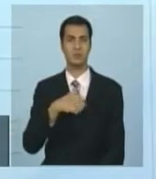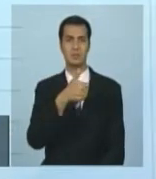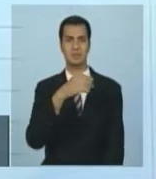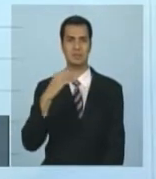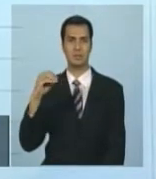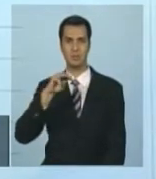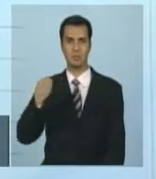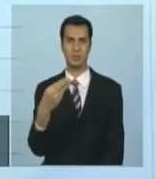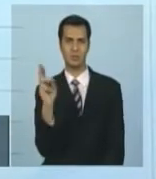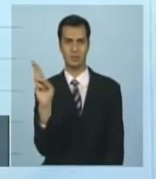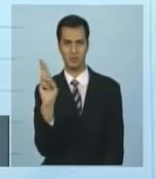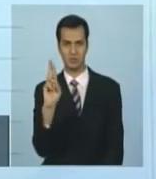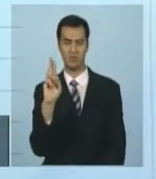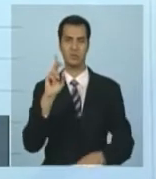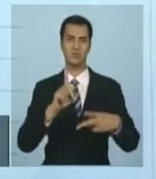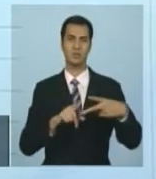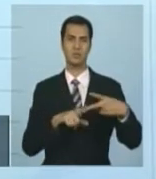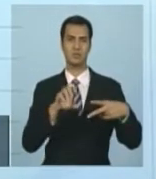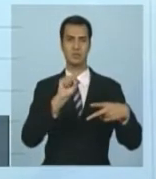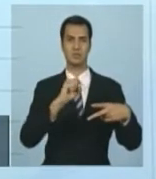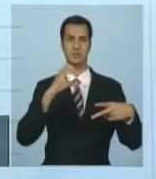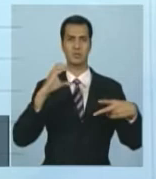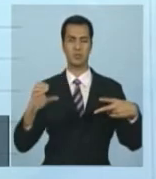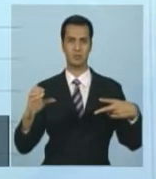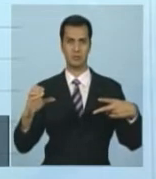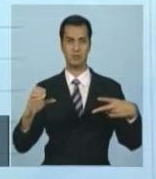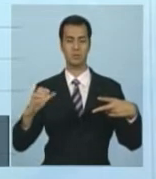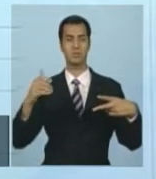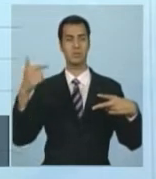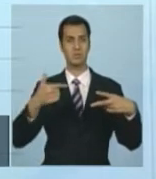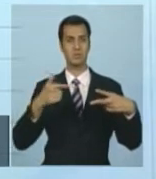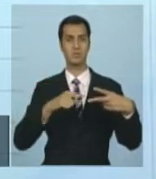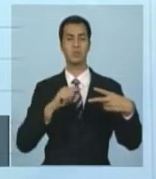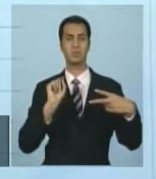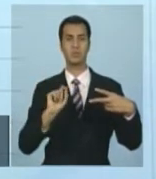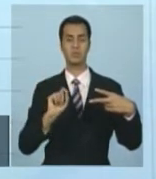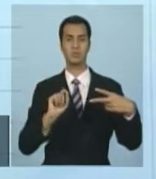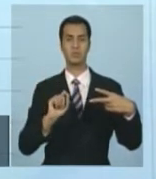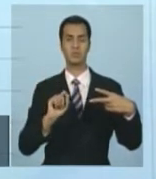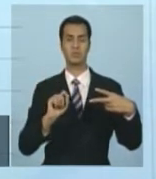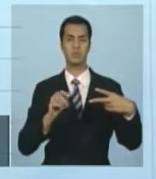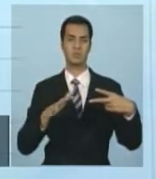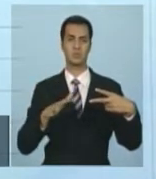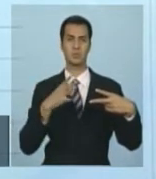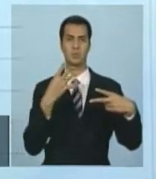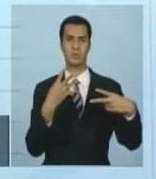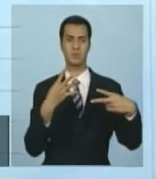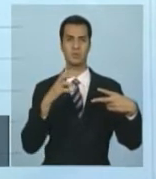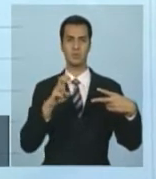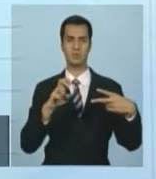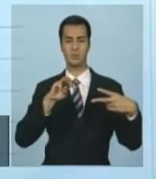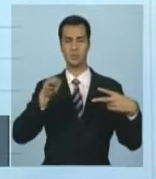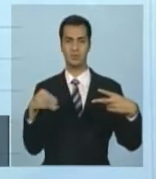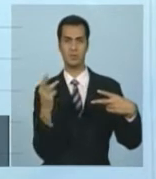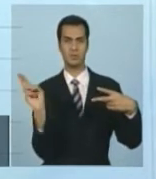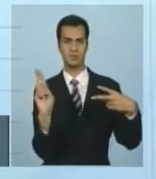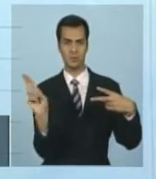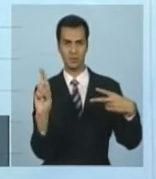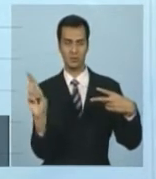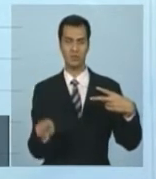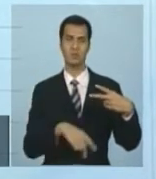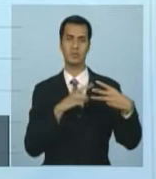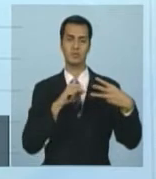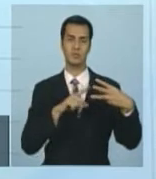100 milhões de reais, Santa Catarina em segundo, com aproximadamente 45 milhões de